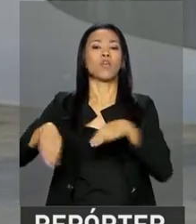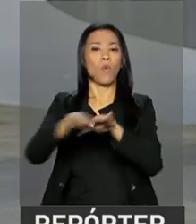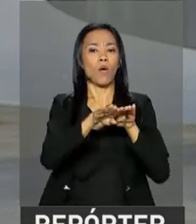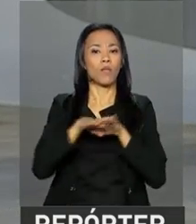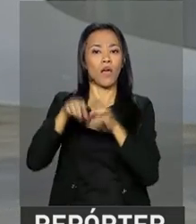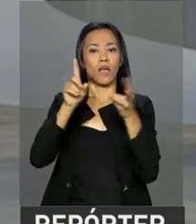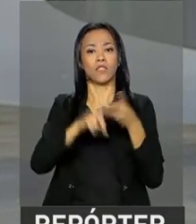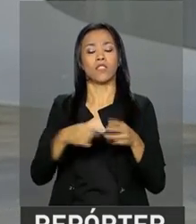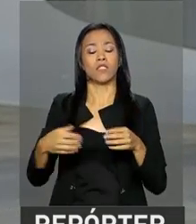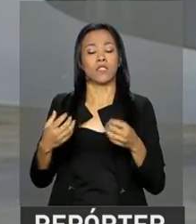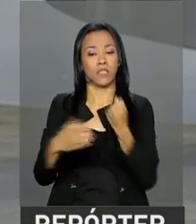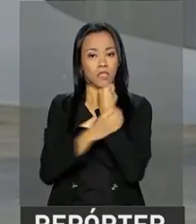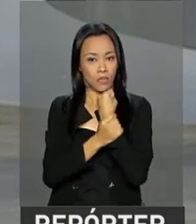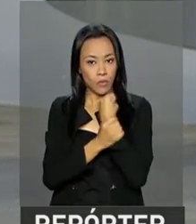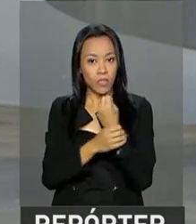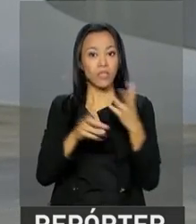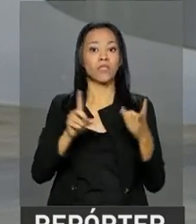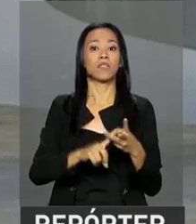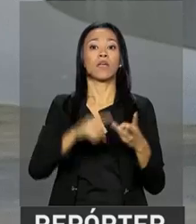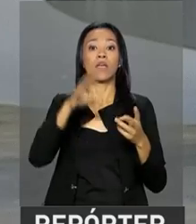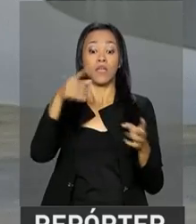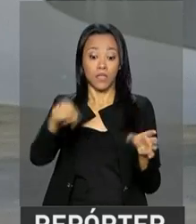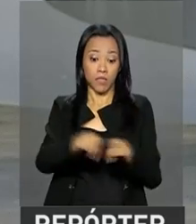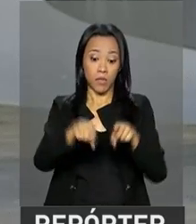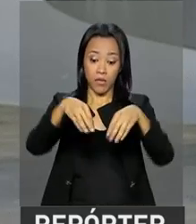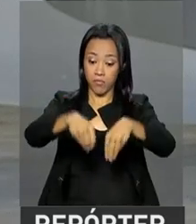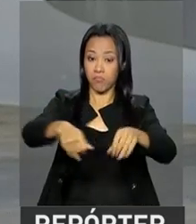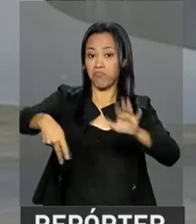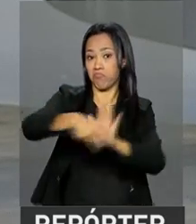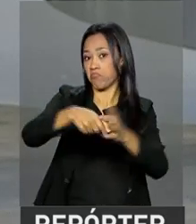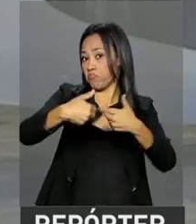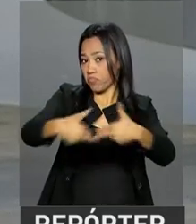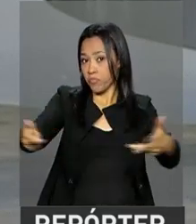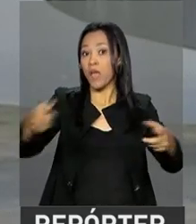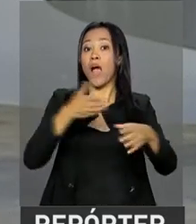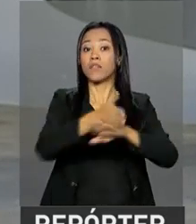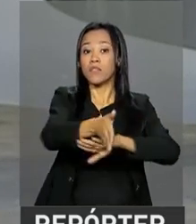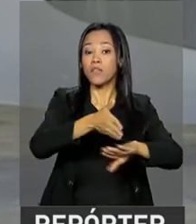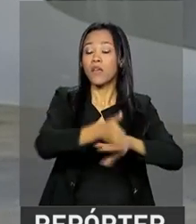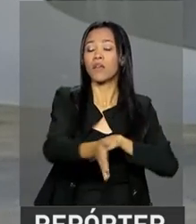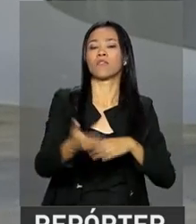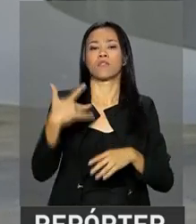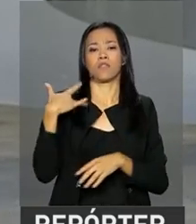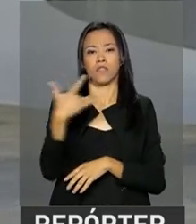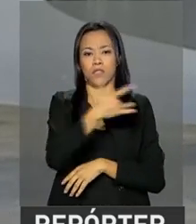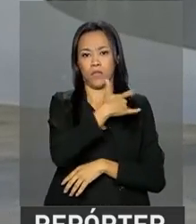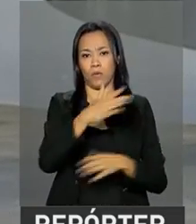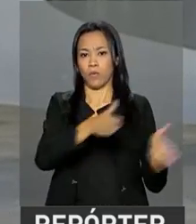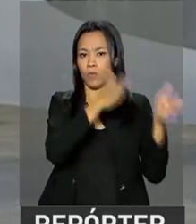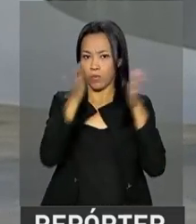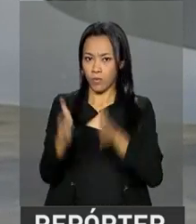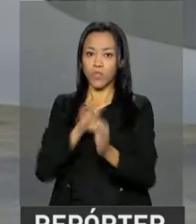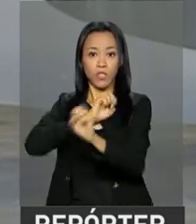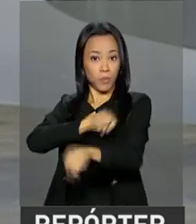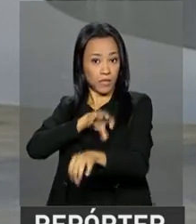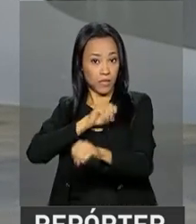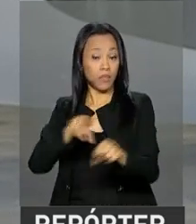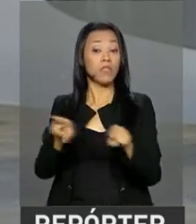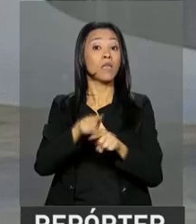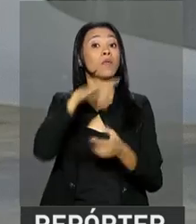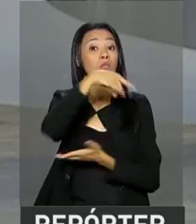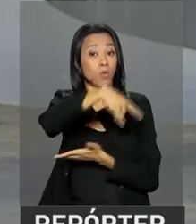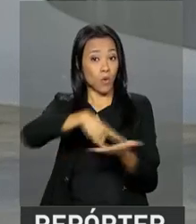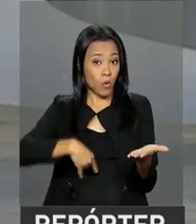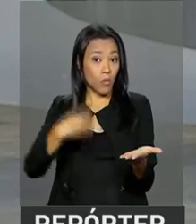segurança e a propriedade E também o acesso aos serviços de saúde e educação e ao registro da document ação que permite a